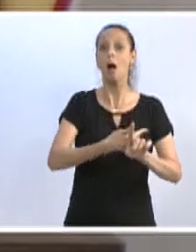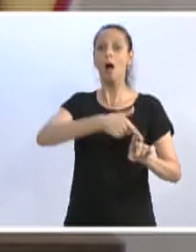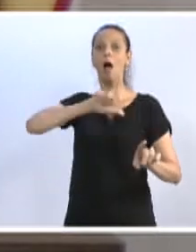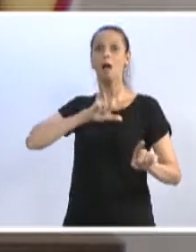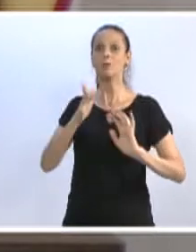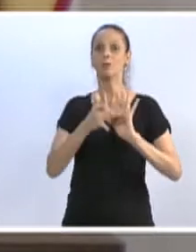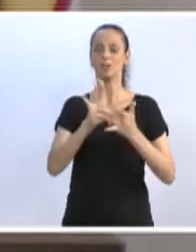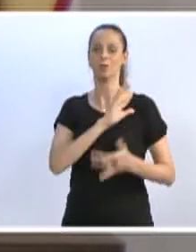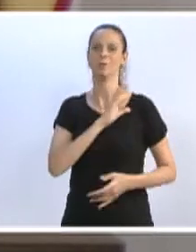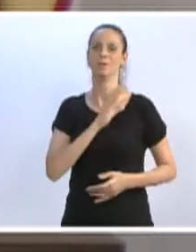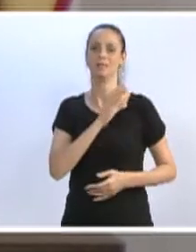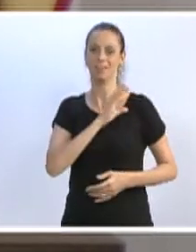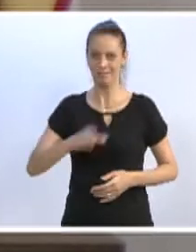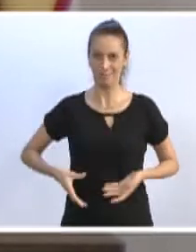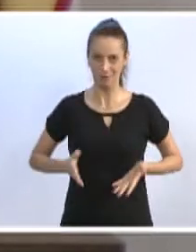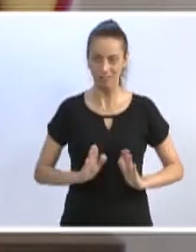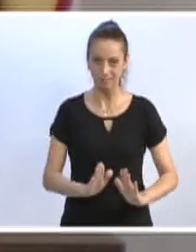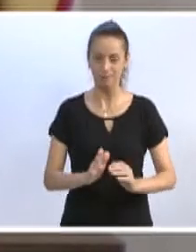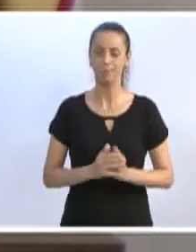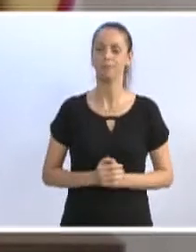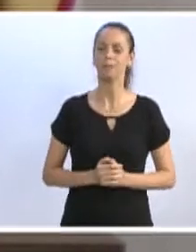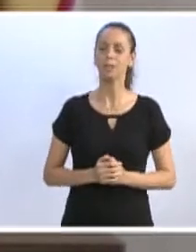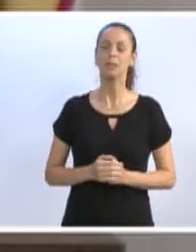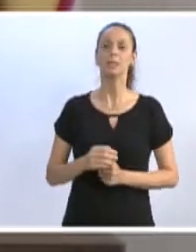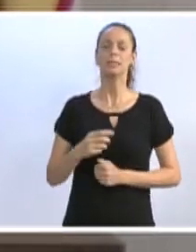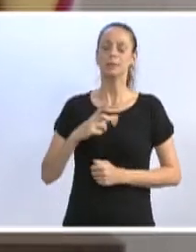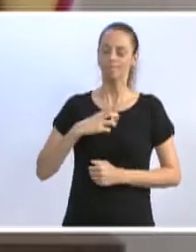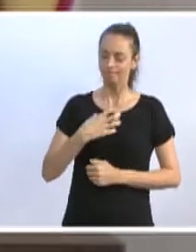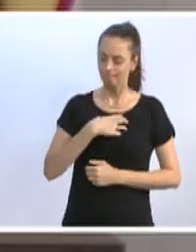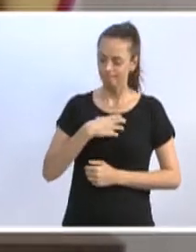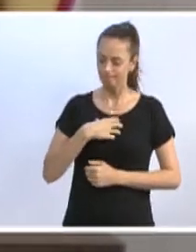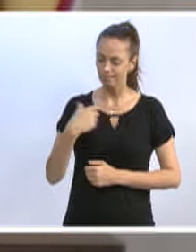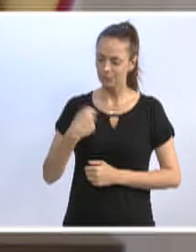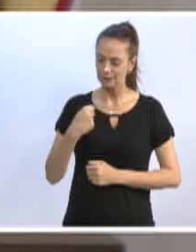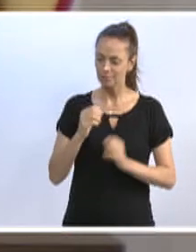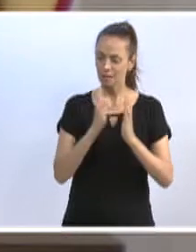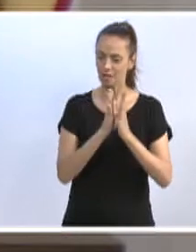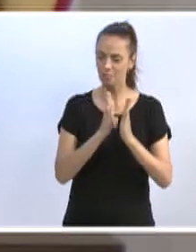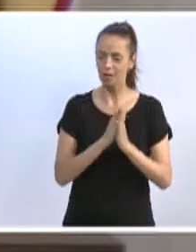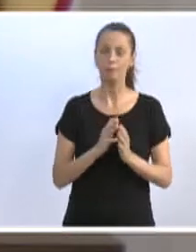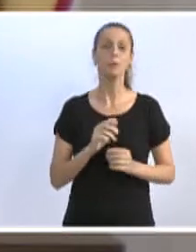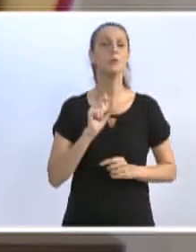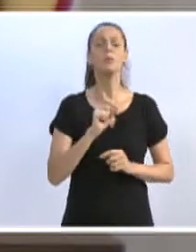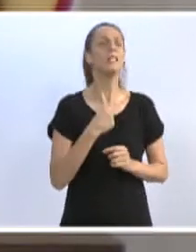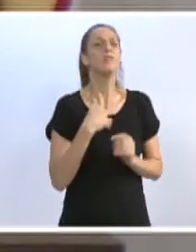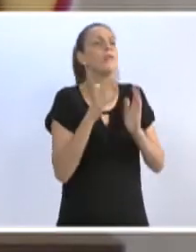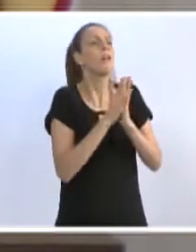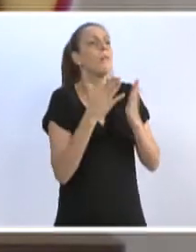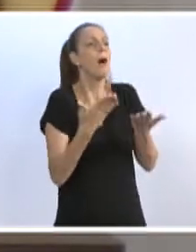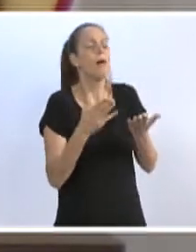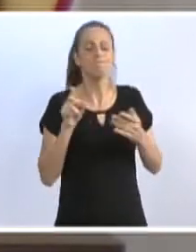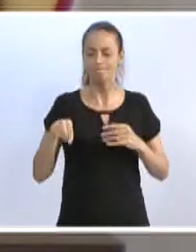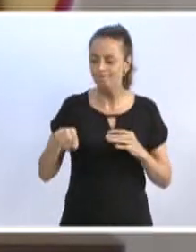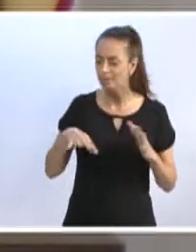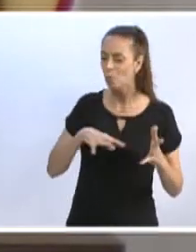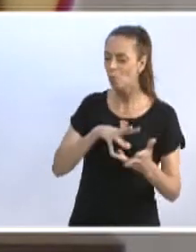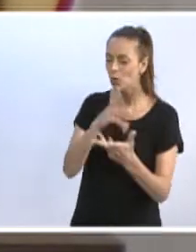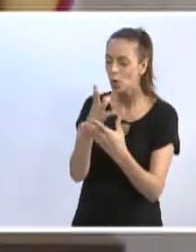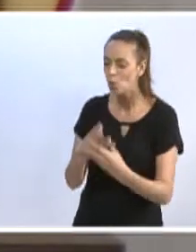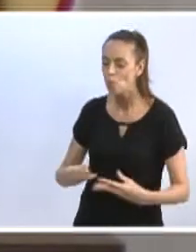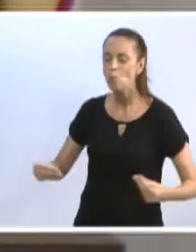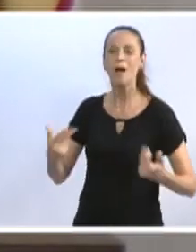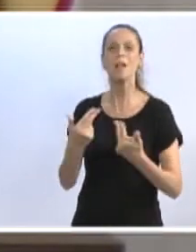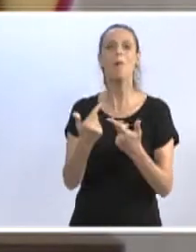voz ordena, clame, e eu pergunto, o que clamarei? Que toda a humanidade é como a relva, e toda a sua glória é como as flores do